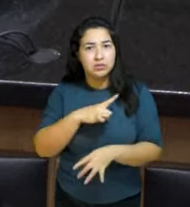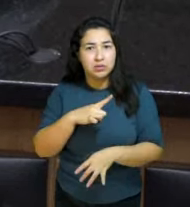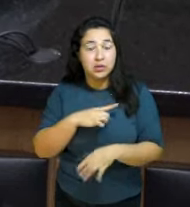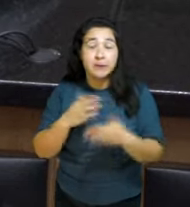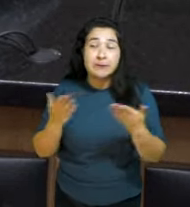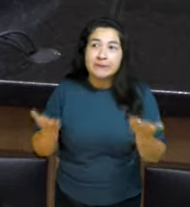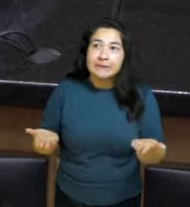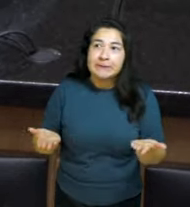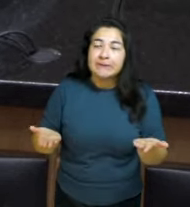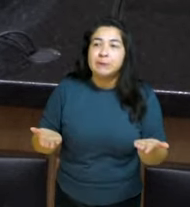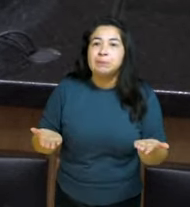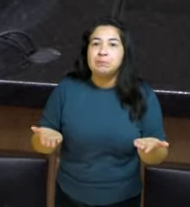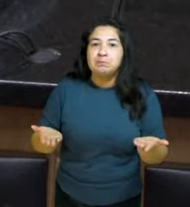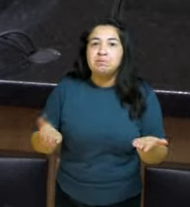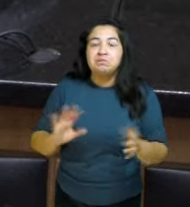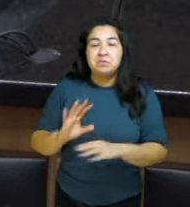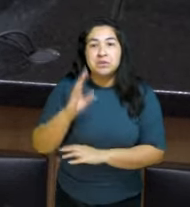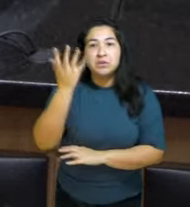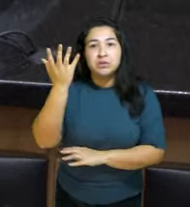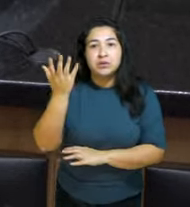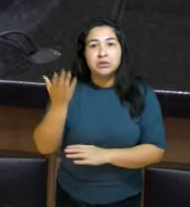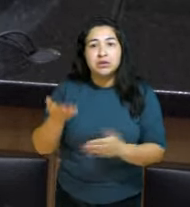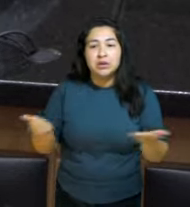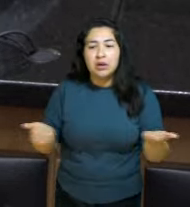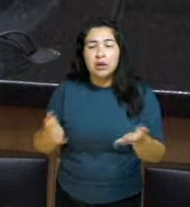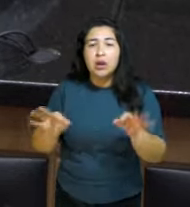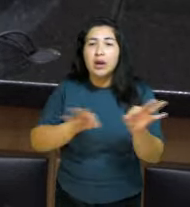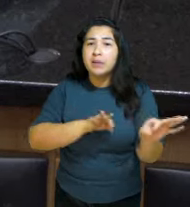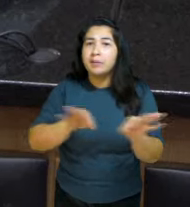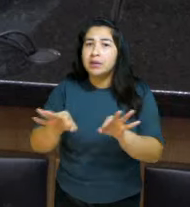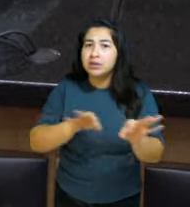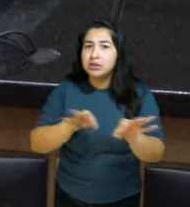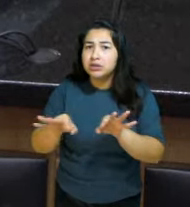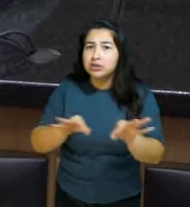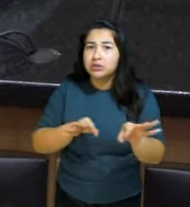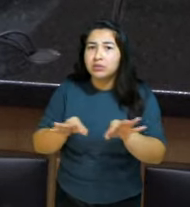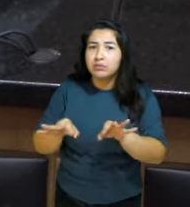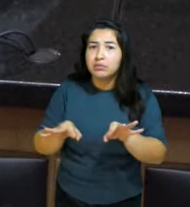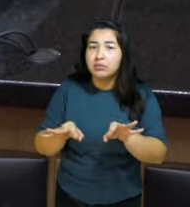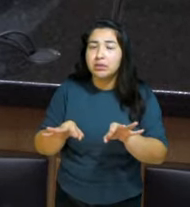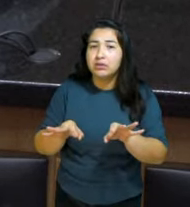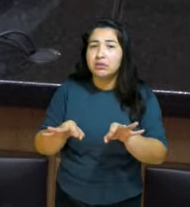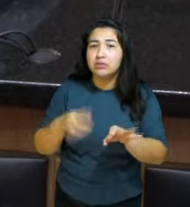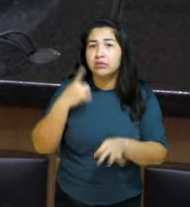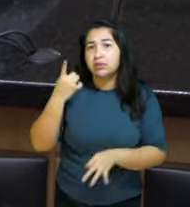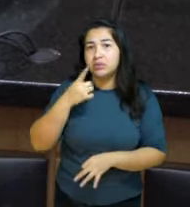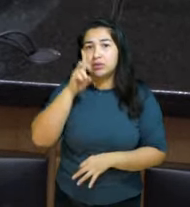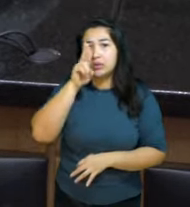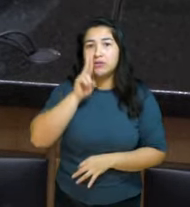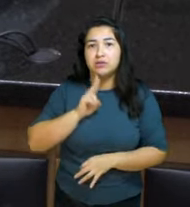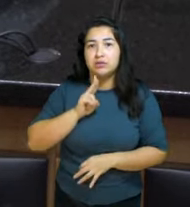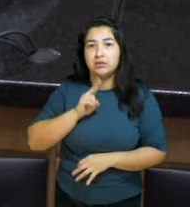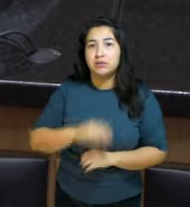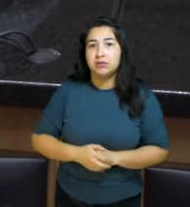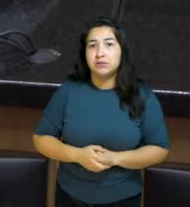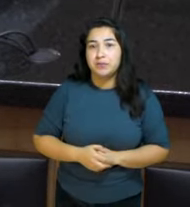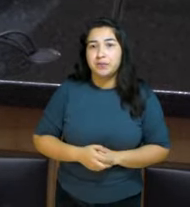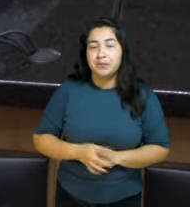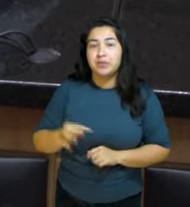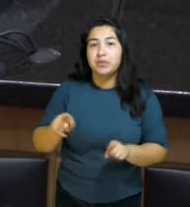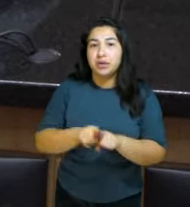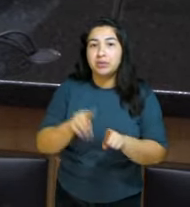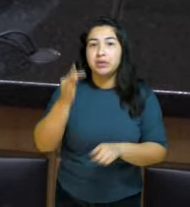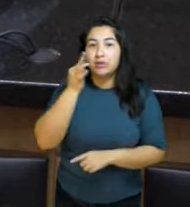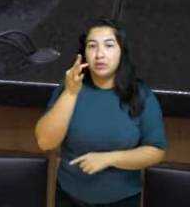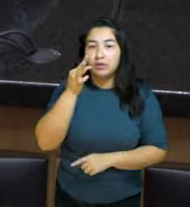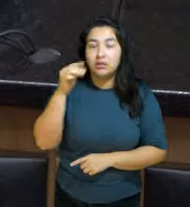seguinte, nessa situação que eu falo na questão do planejamento, o que acontece, deputado Ivan Nats, Fernando Krelli,